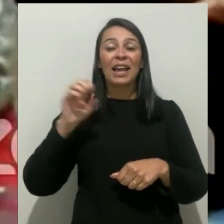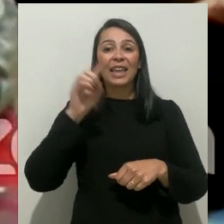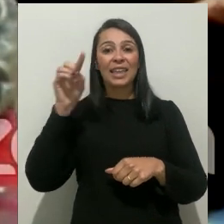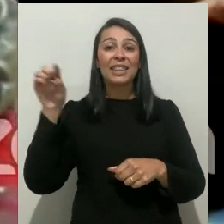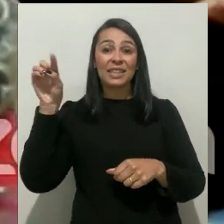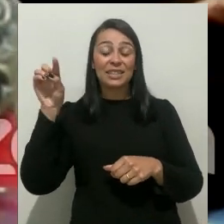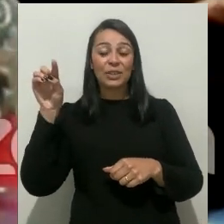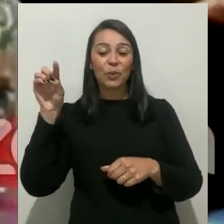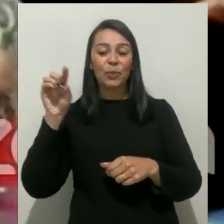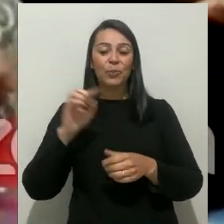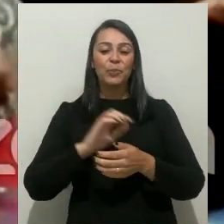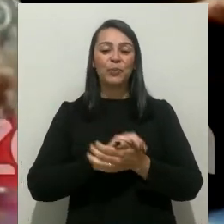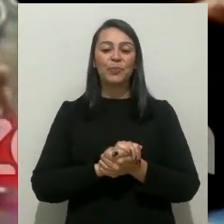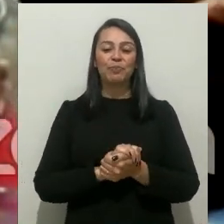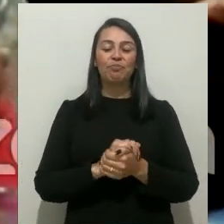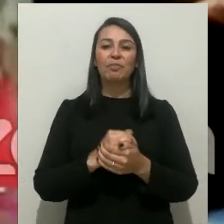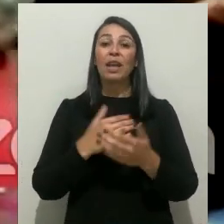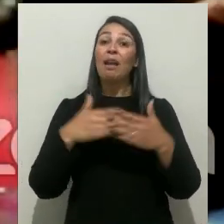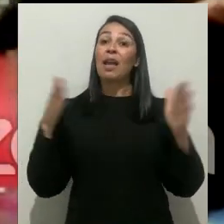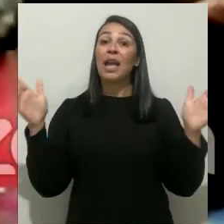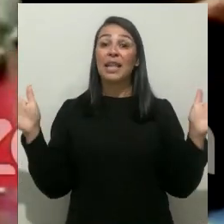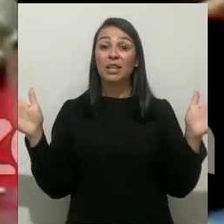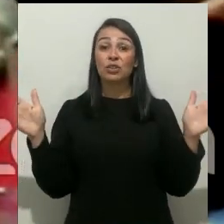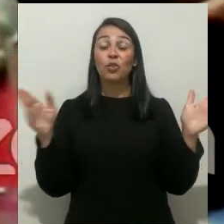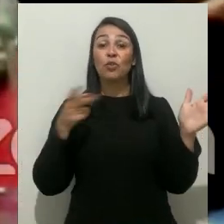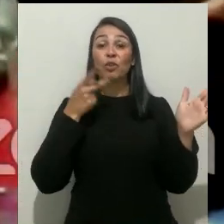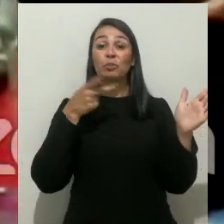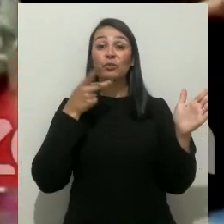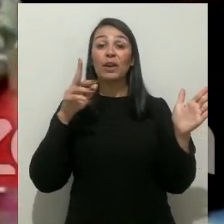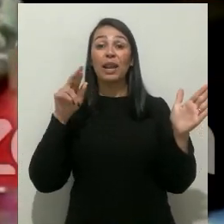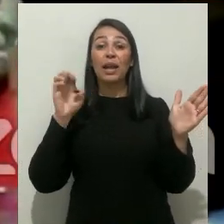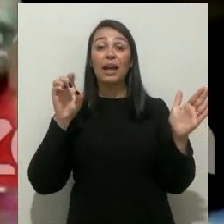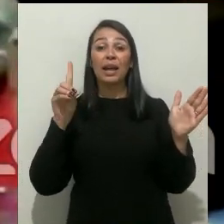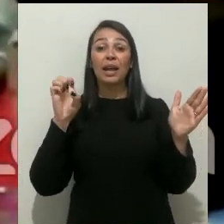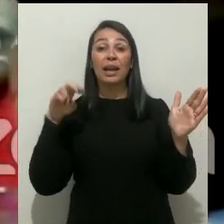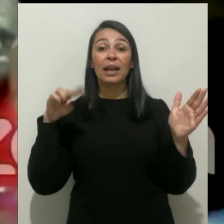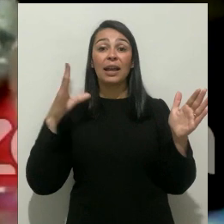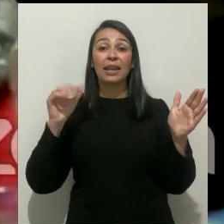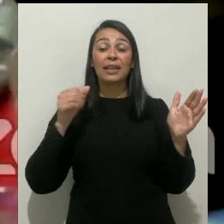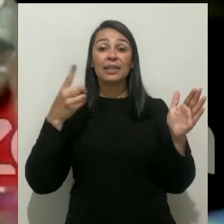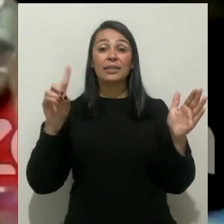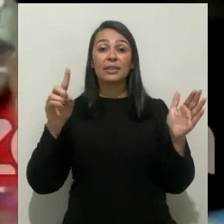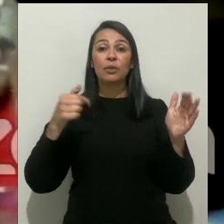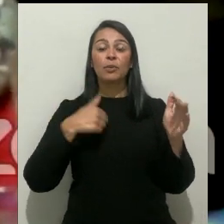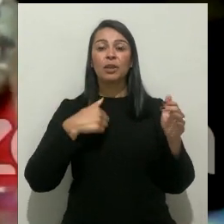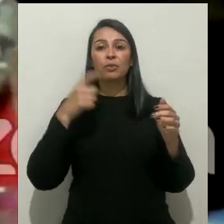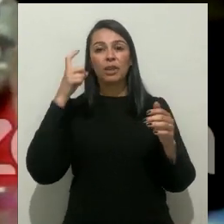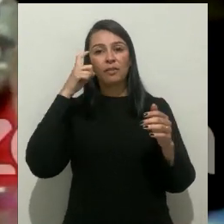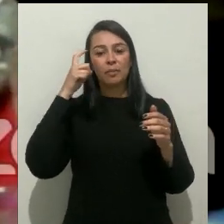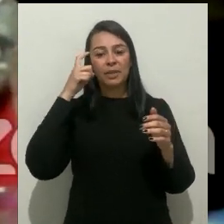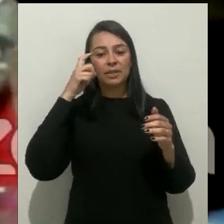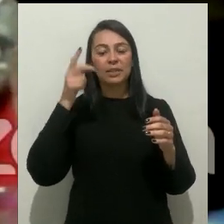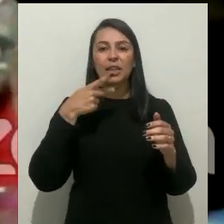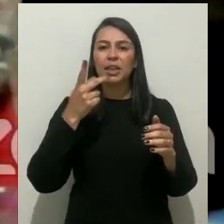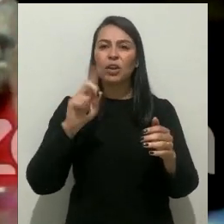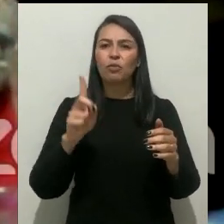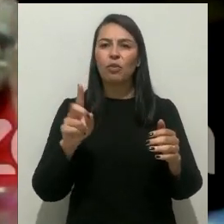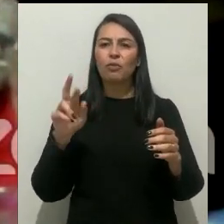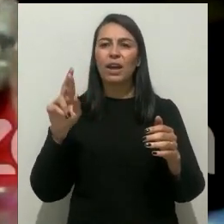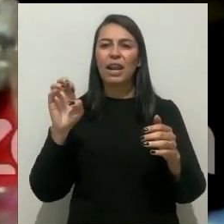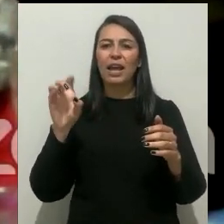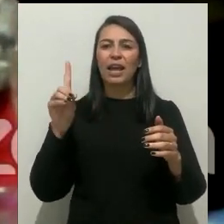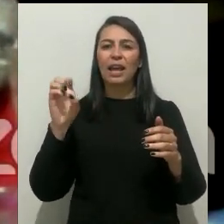vamos falar de redenção, redentor, vamos falar de redenção. Então, eu estava pensando, eu não vou falar de redenção do ponto de